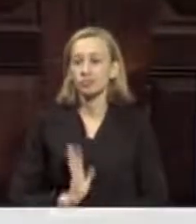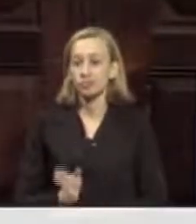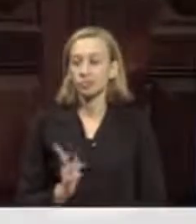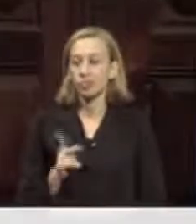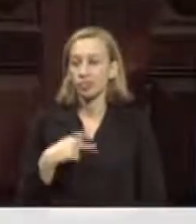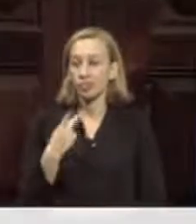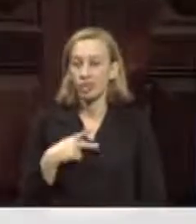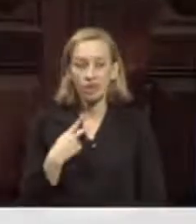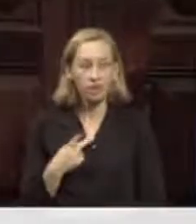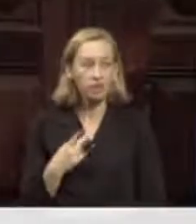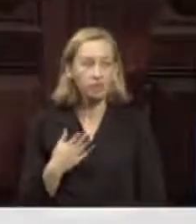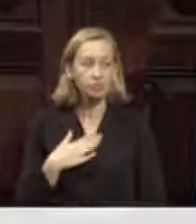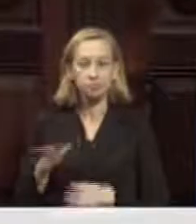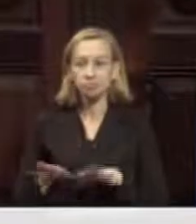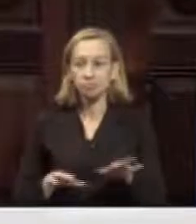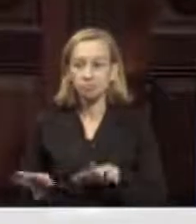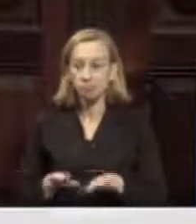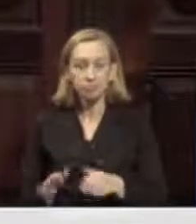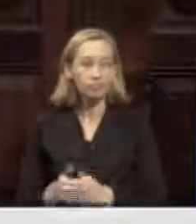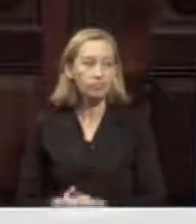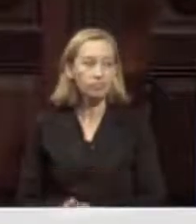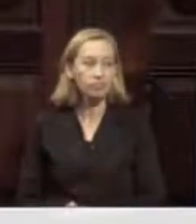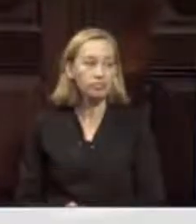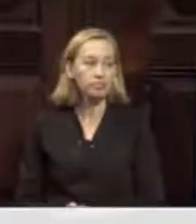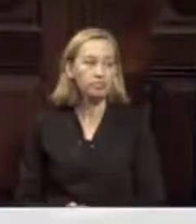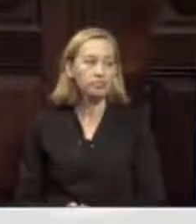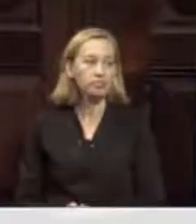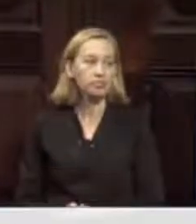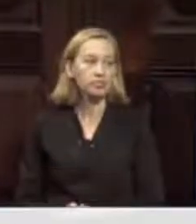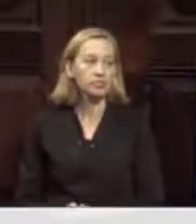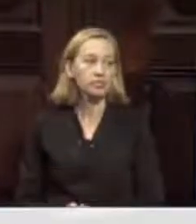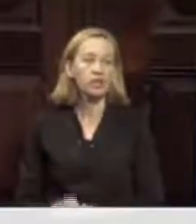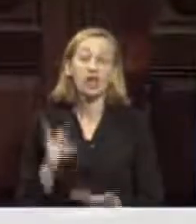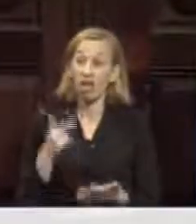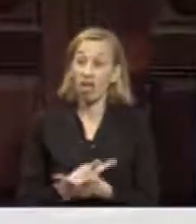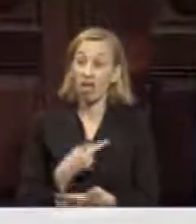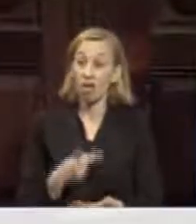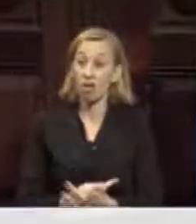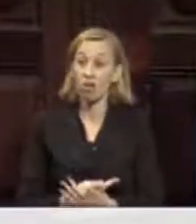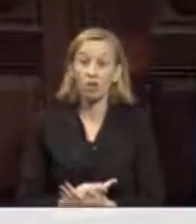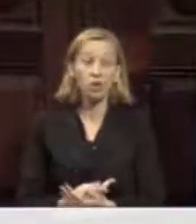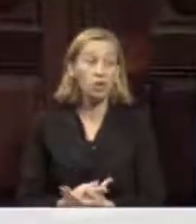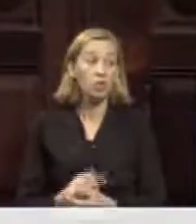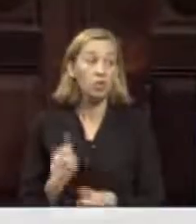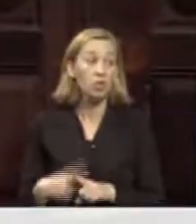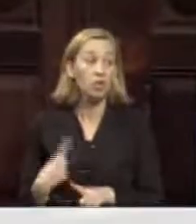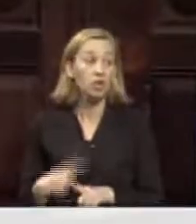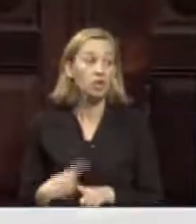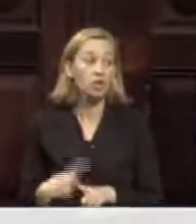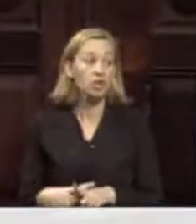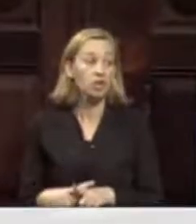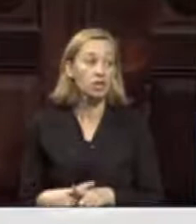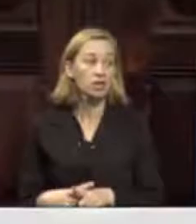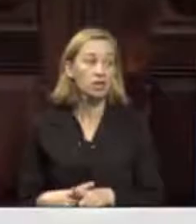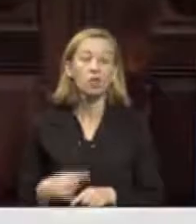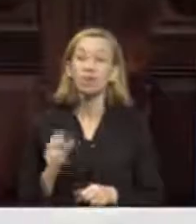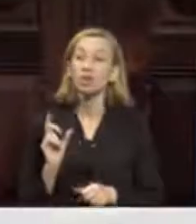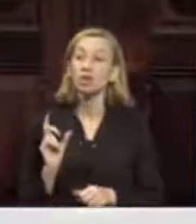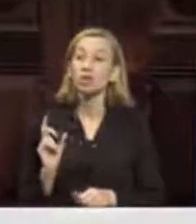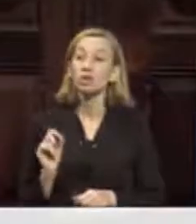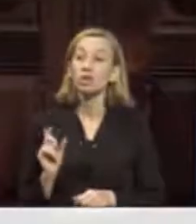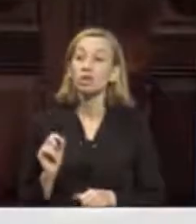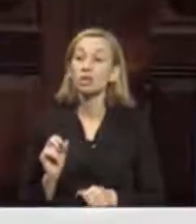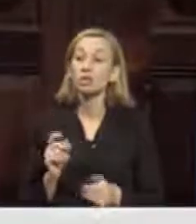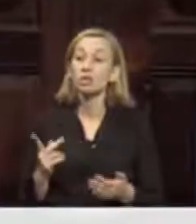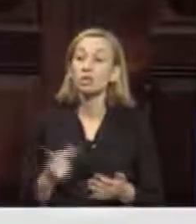a nossa manifestação de discordância total e absoluta, porque o que está se fazendo é,